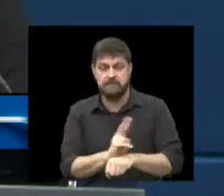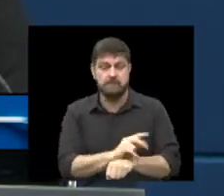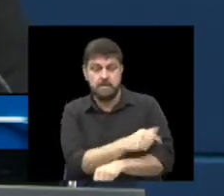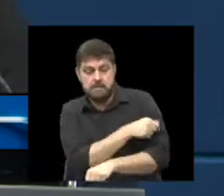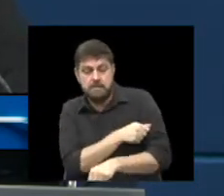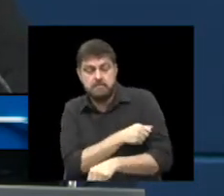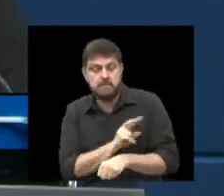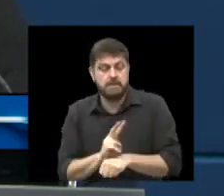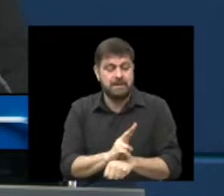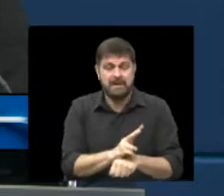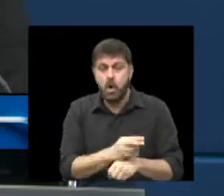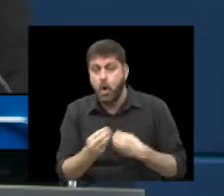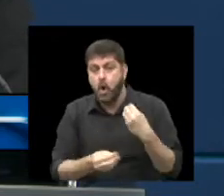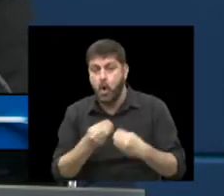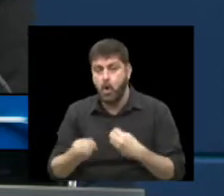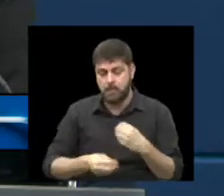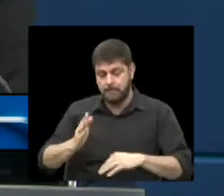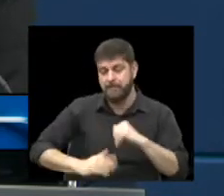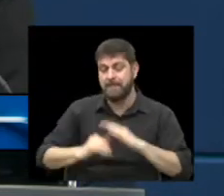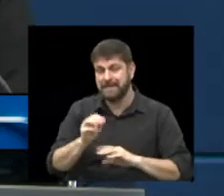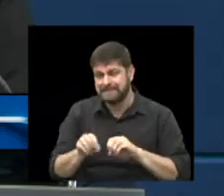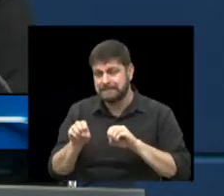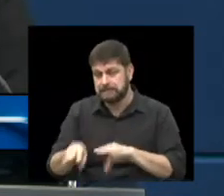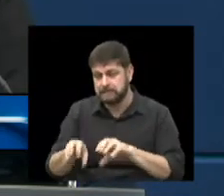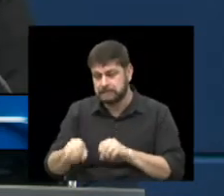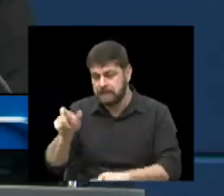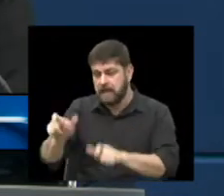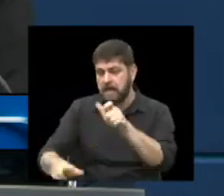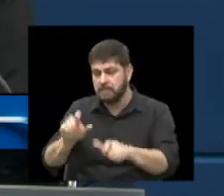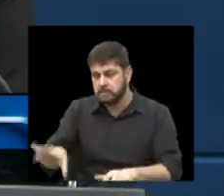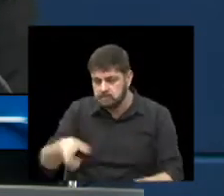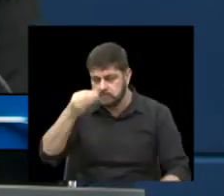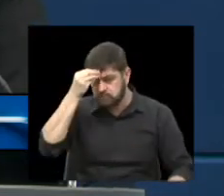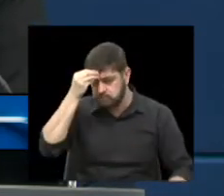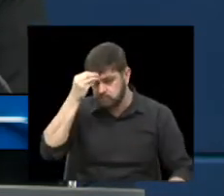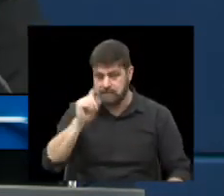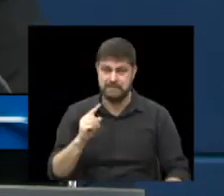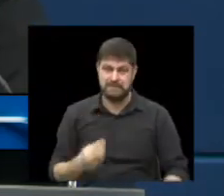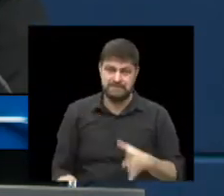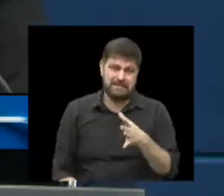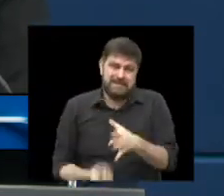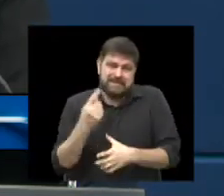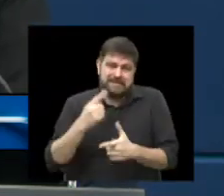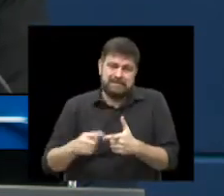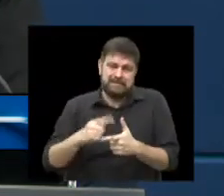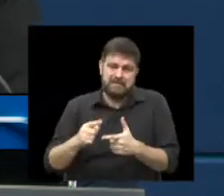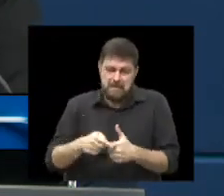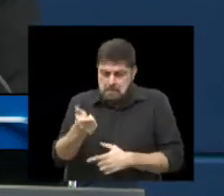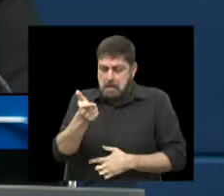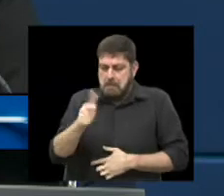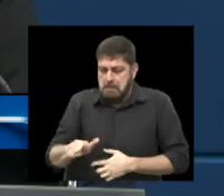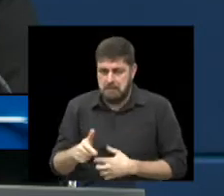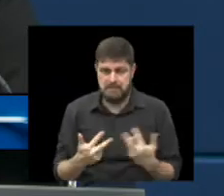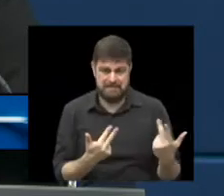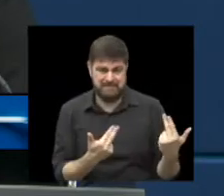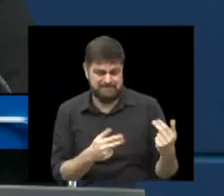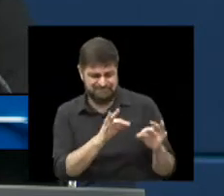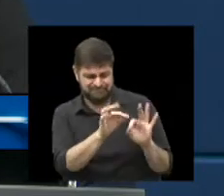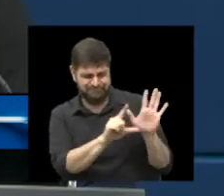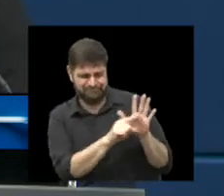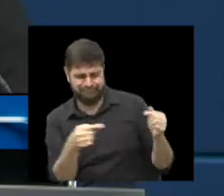ter processo de educação e como a gente melhora o processo e não cria mais problemas, tal como esse